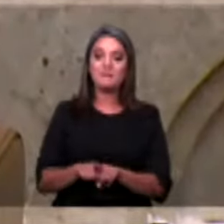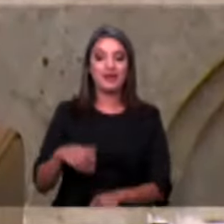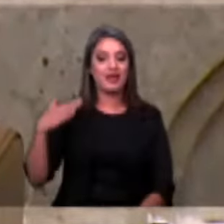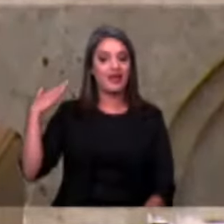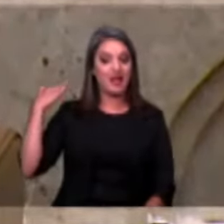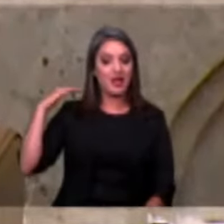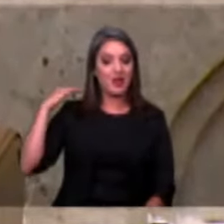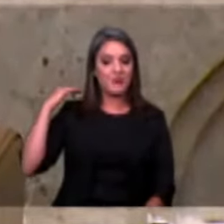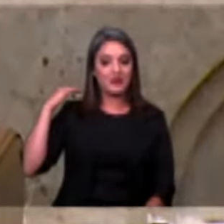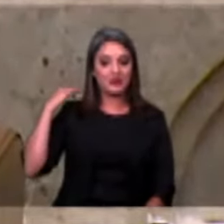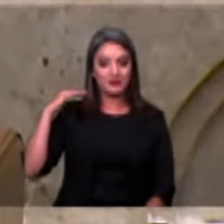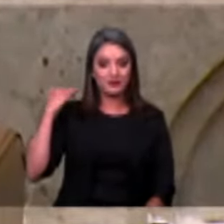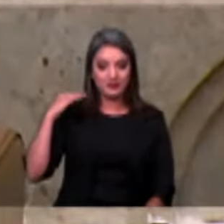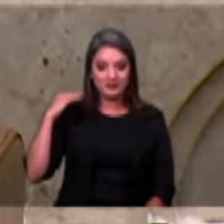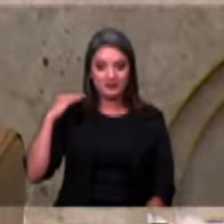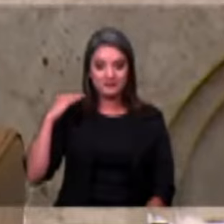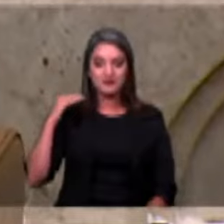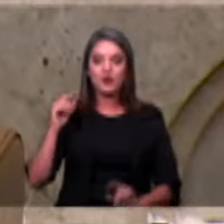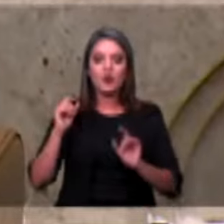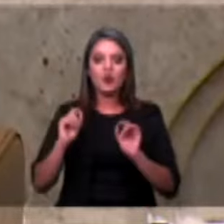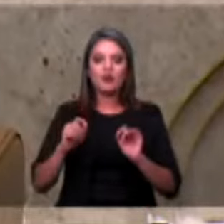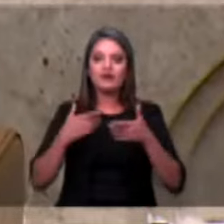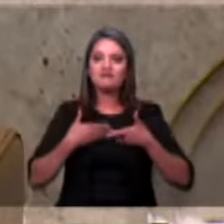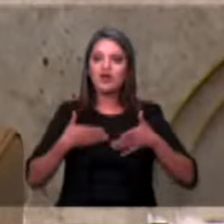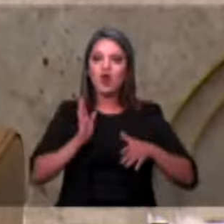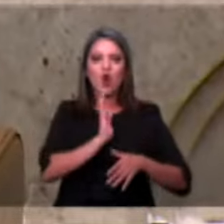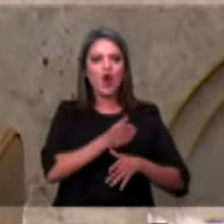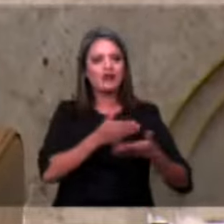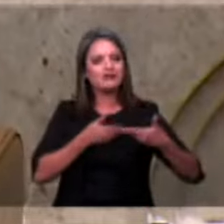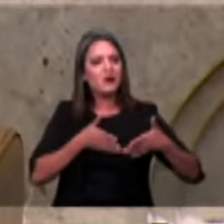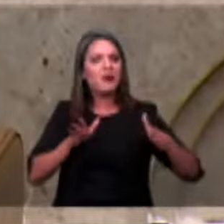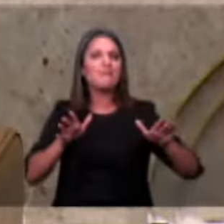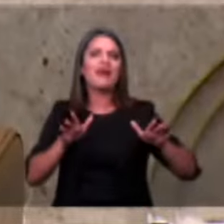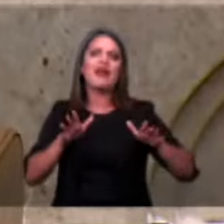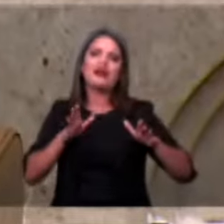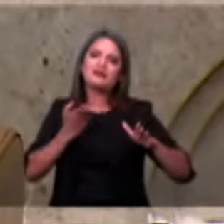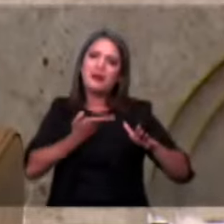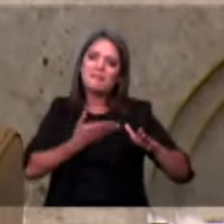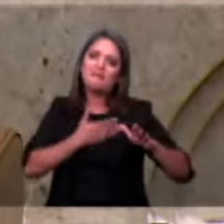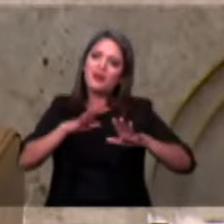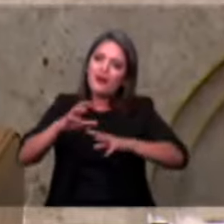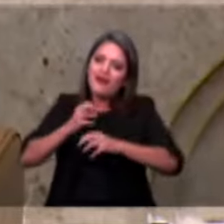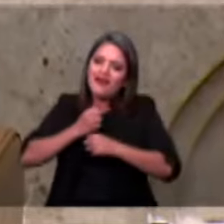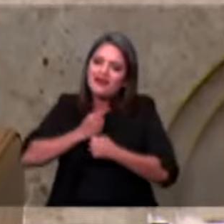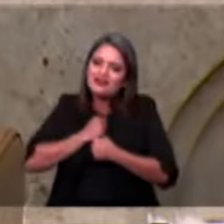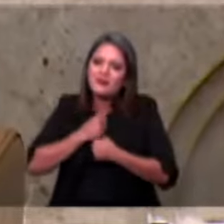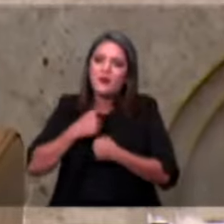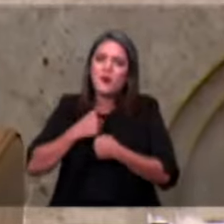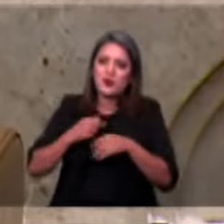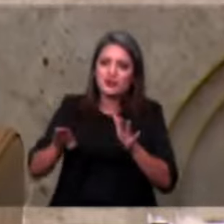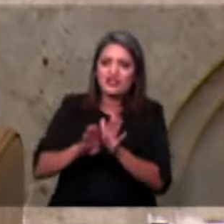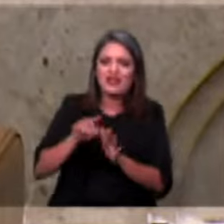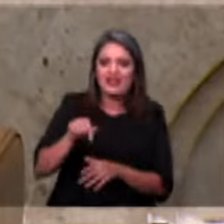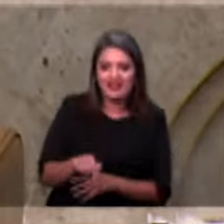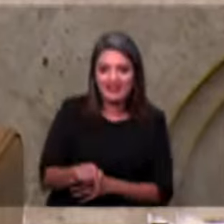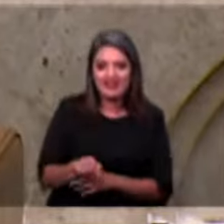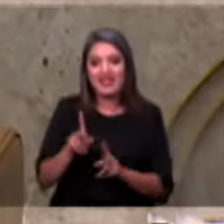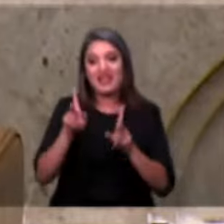me acolheu com a alma aberta e o coração amigo, desde que aqui cheguei, como revelam